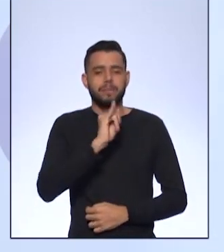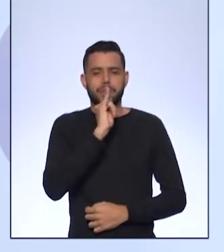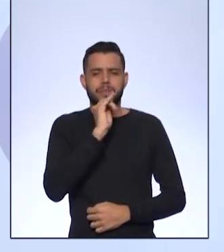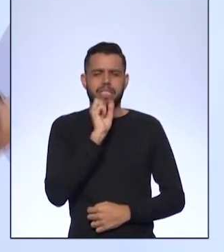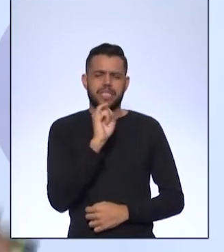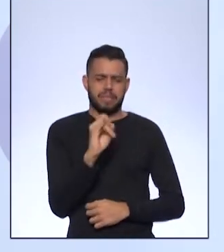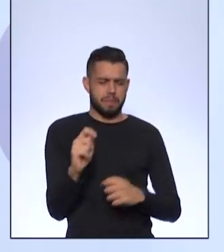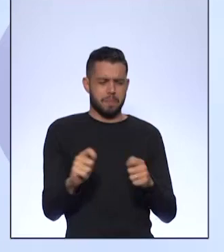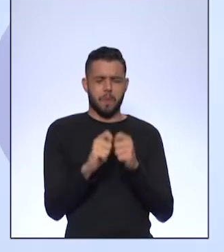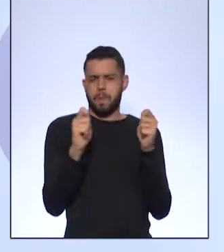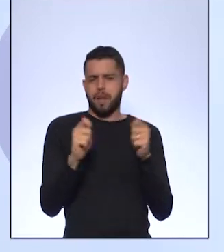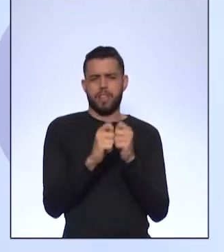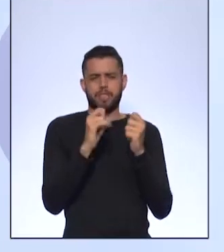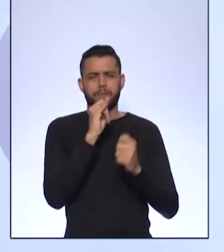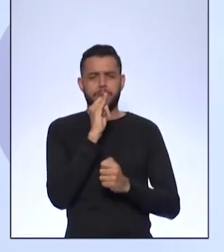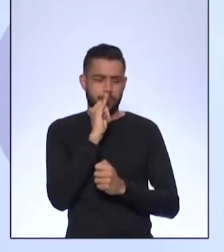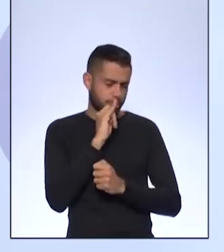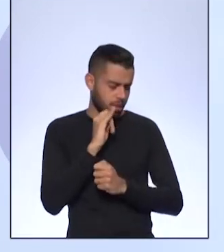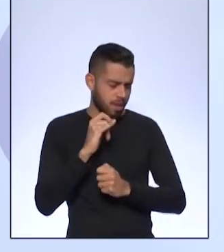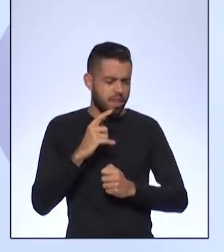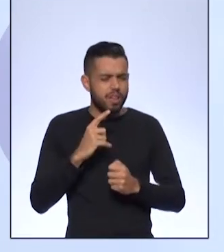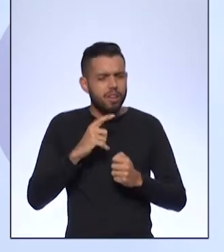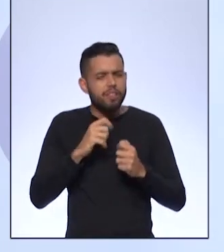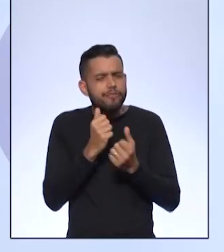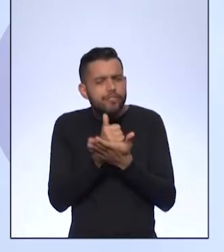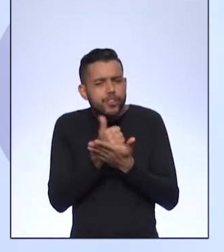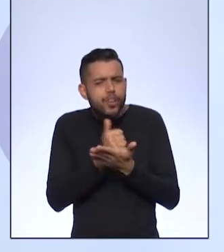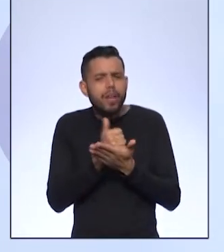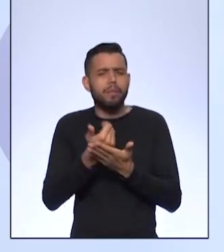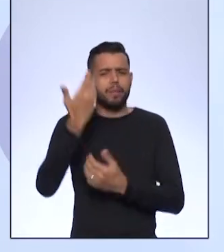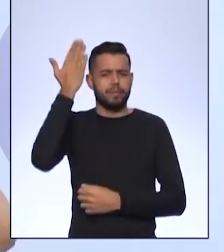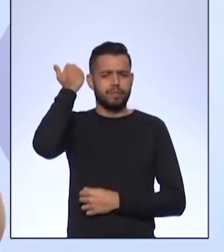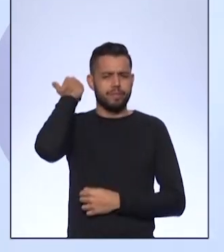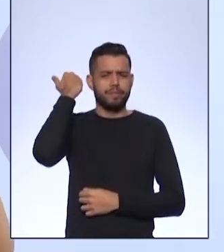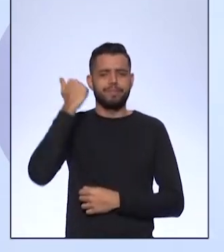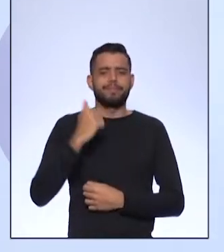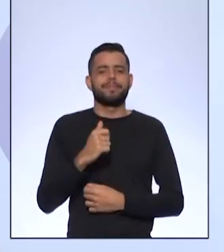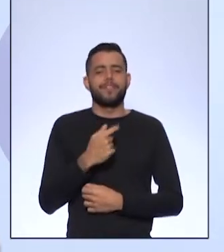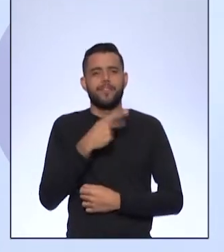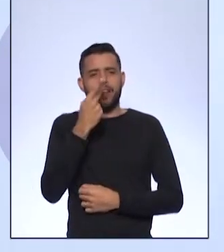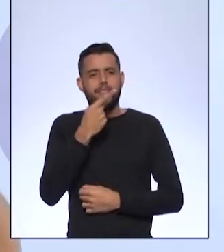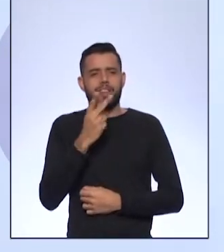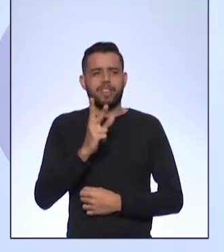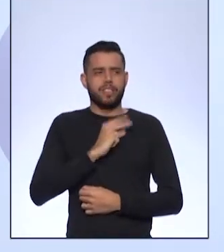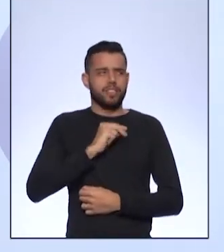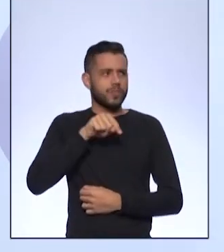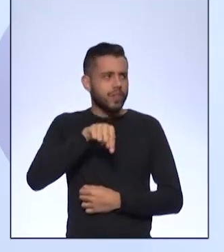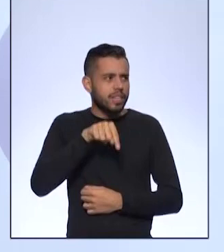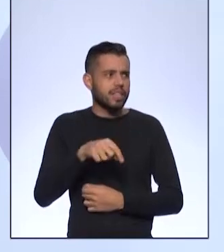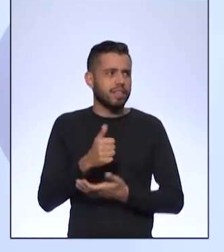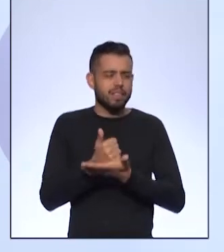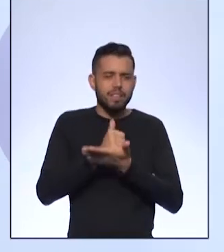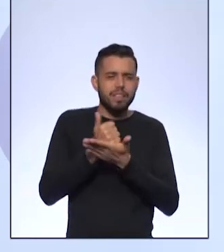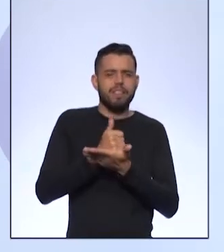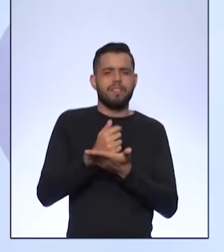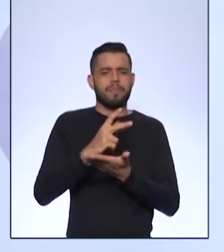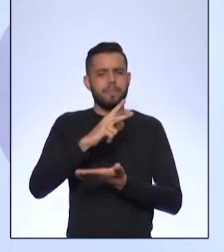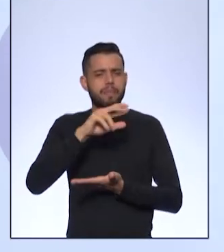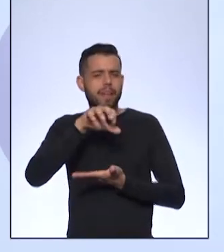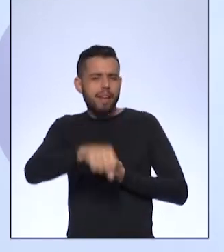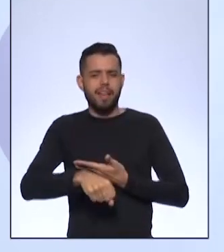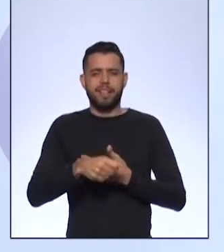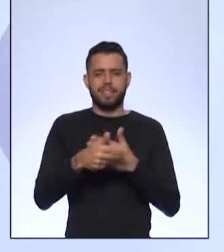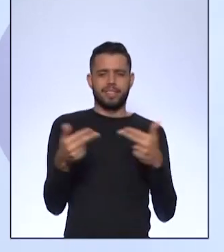besta, né, vou dar um exemplo, eu jogava muito videogame quando eu tinha cidade, então eu falava, não, olha, eu tô aqui para upar uns level, vou mobar, não sei das quantas, então tudo